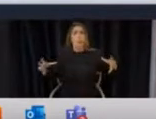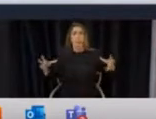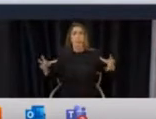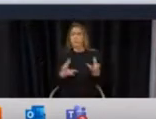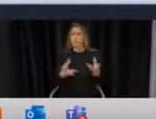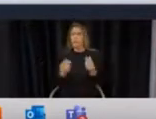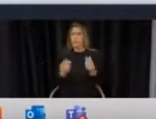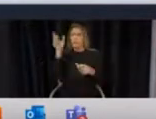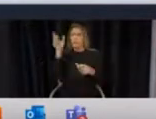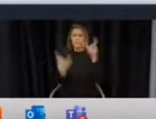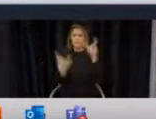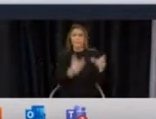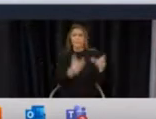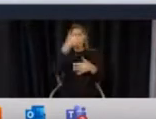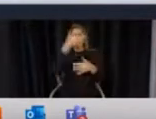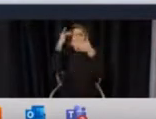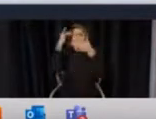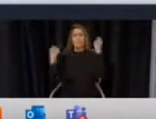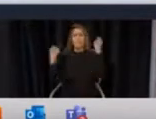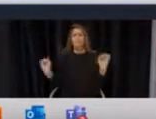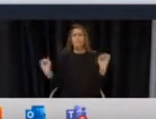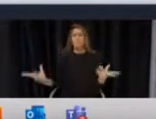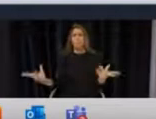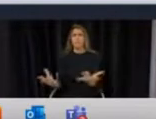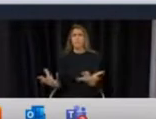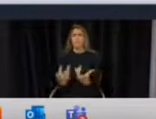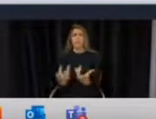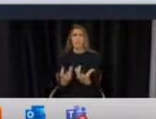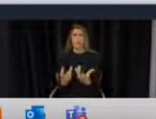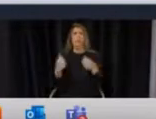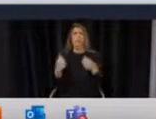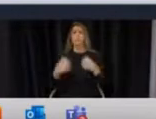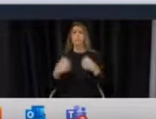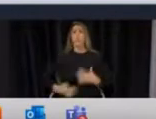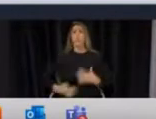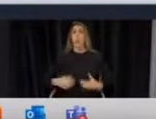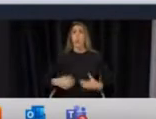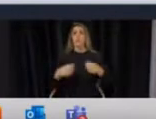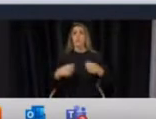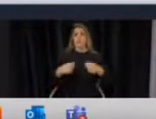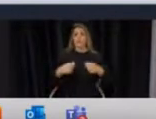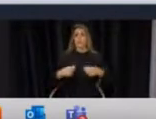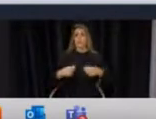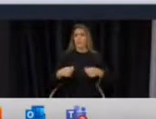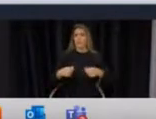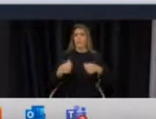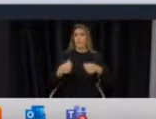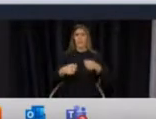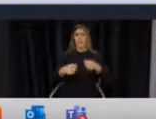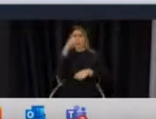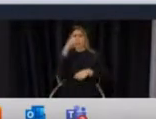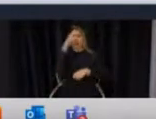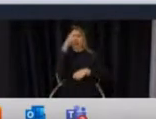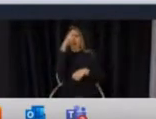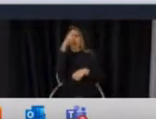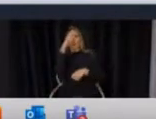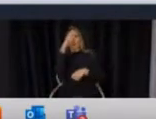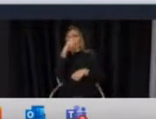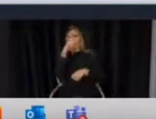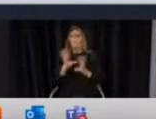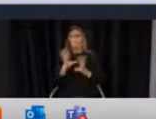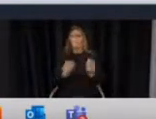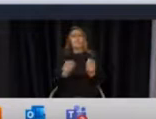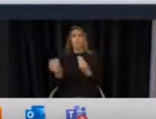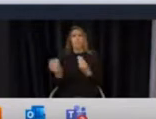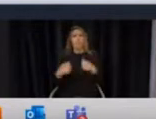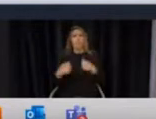né? Que então a gente não teria como atender a Central Estadual, atender todos os hospitais, todos os doadores de órgãos, somente com as comissões